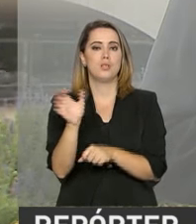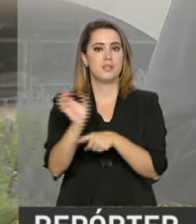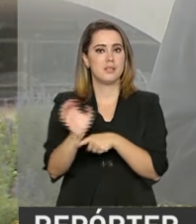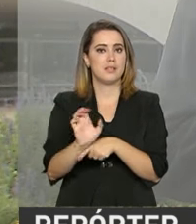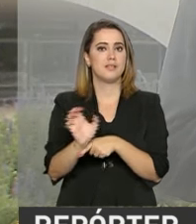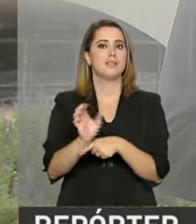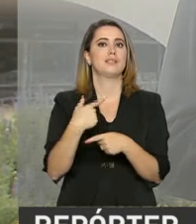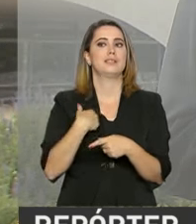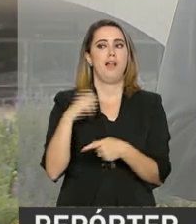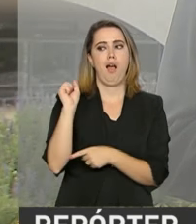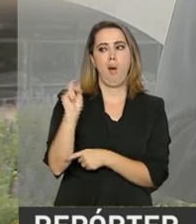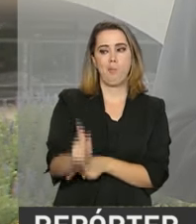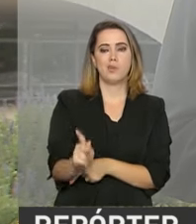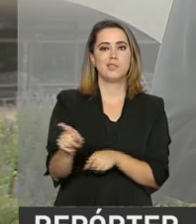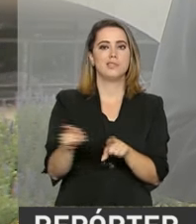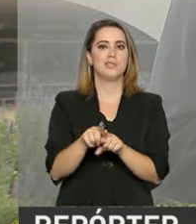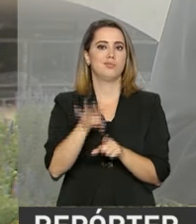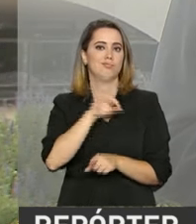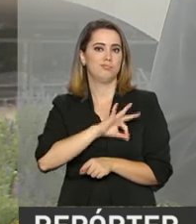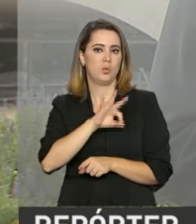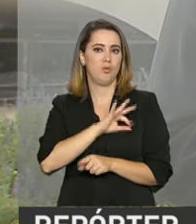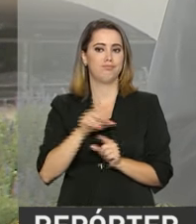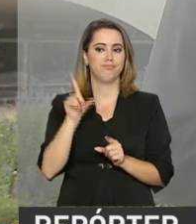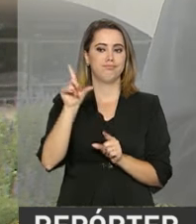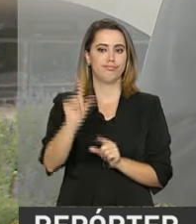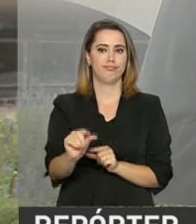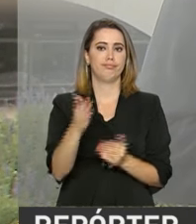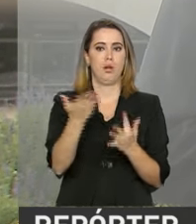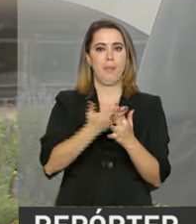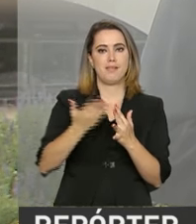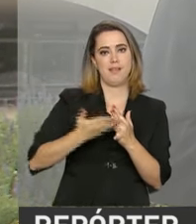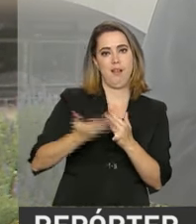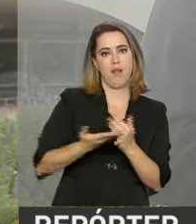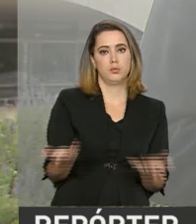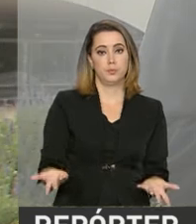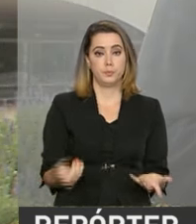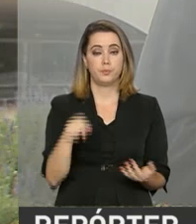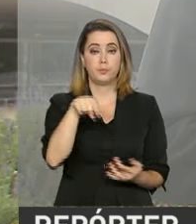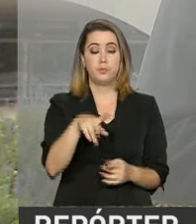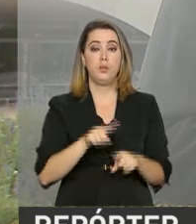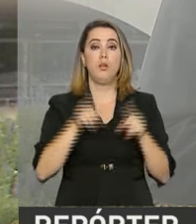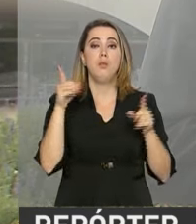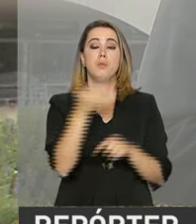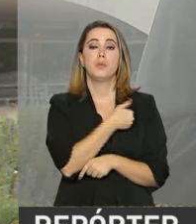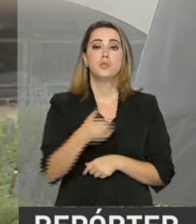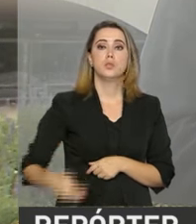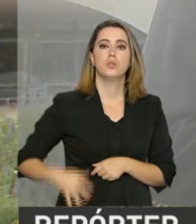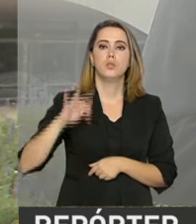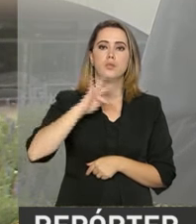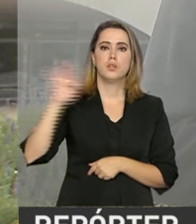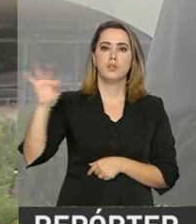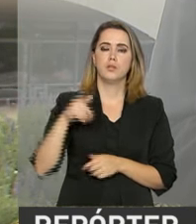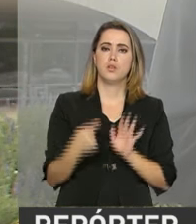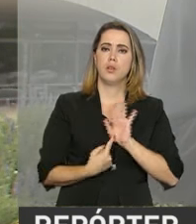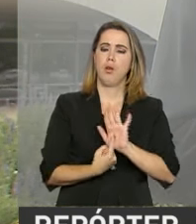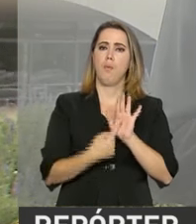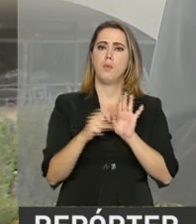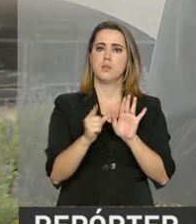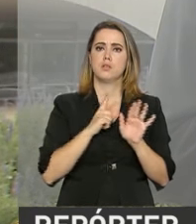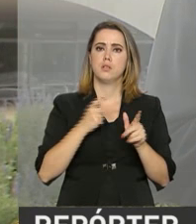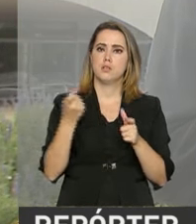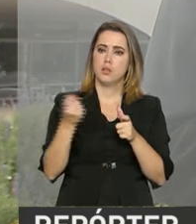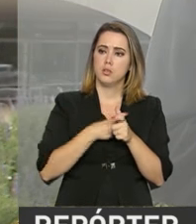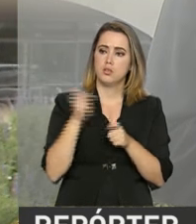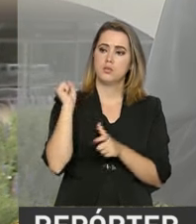pensões e aposentadorias de forma parcelada. Já o governo federal, mesmo registrando saldos negativos na